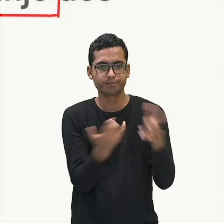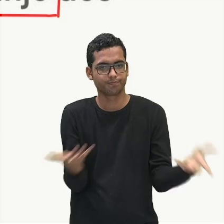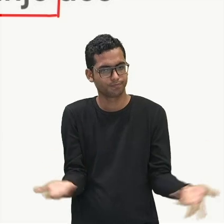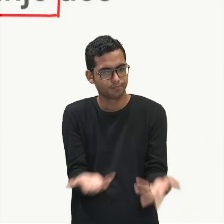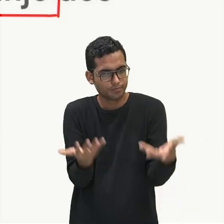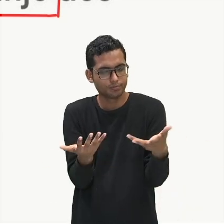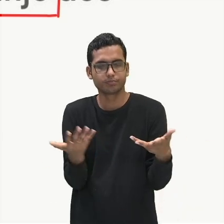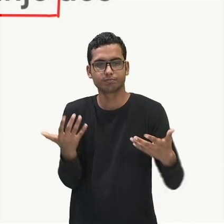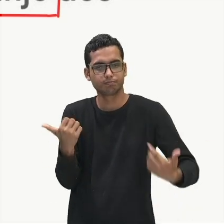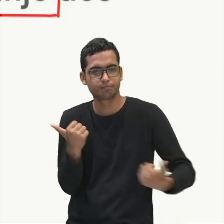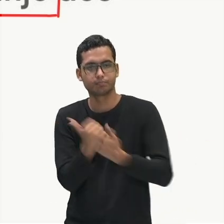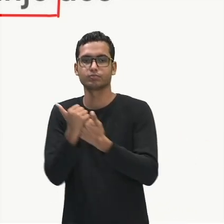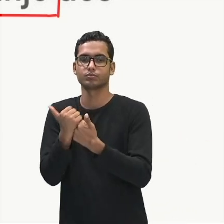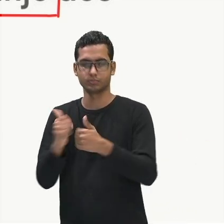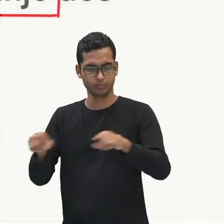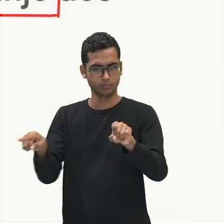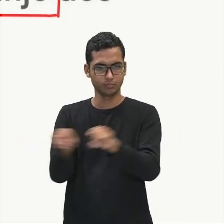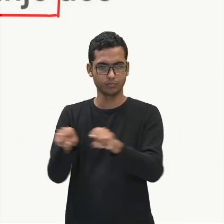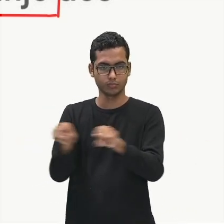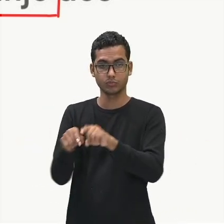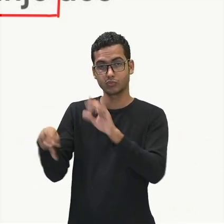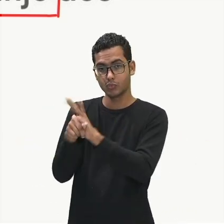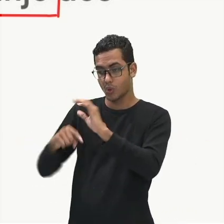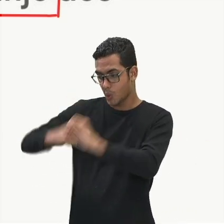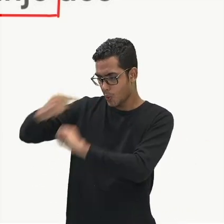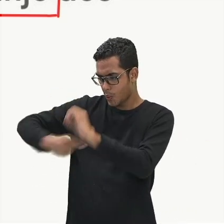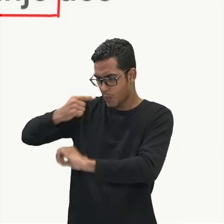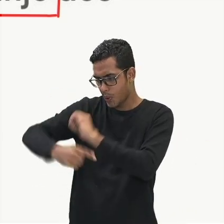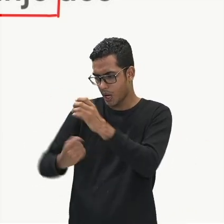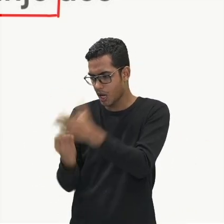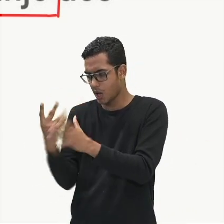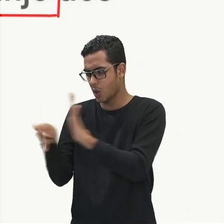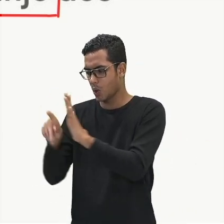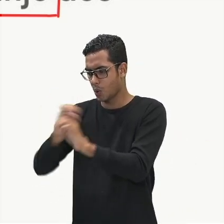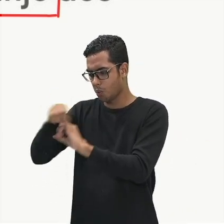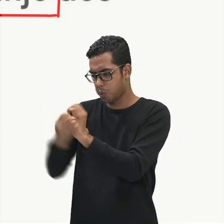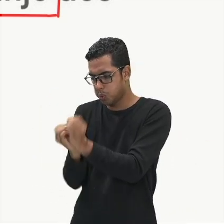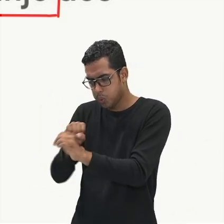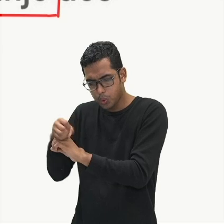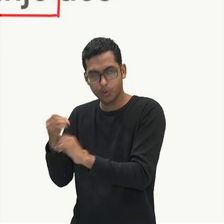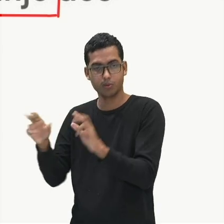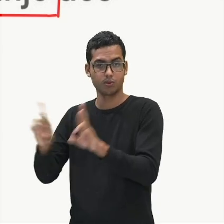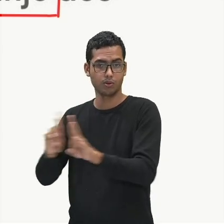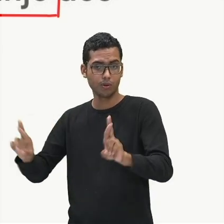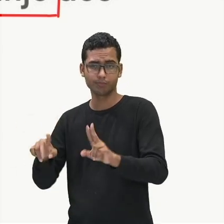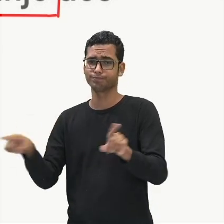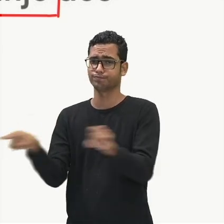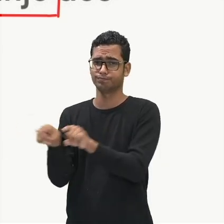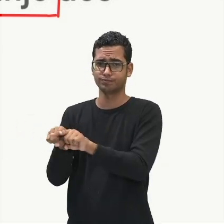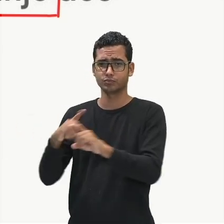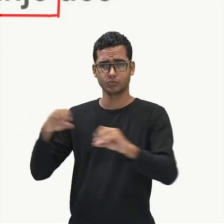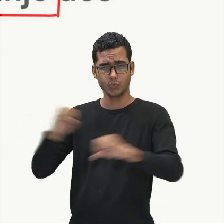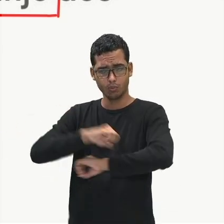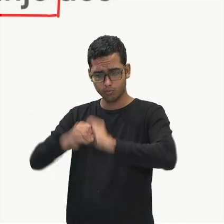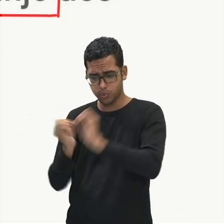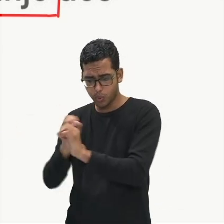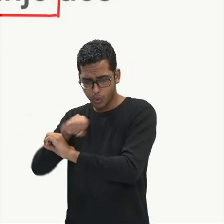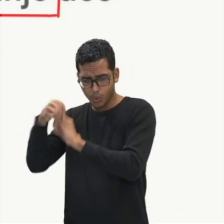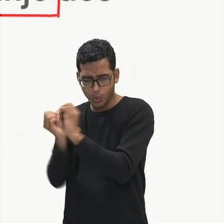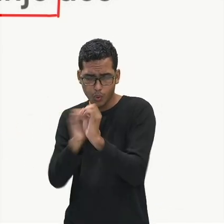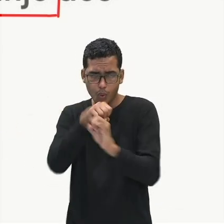Esses átomos que formam as moléculas dos reagentes, elas vão se colidir com